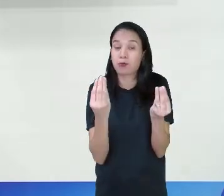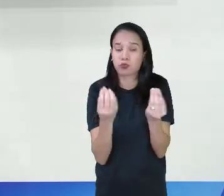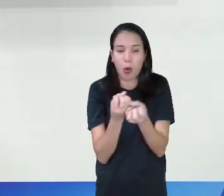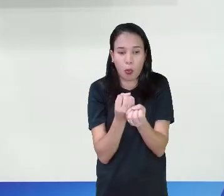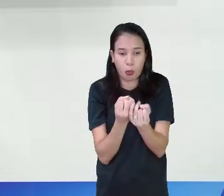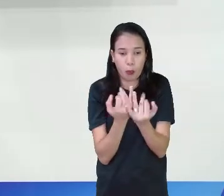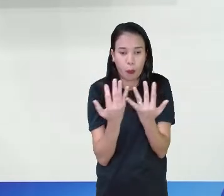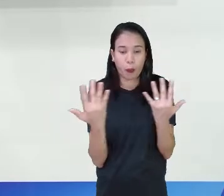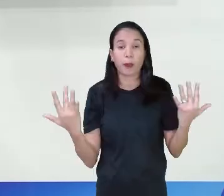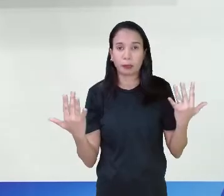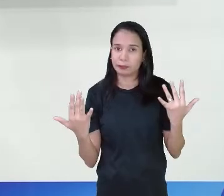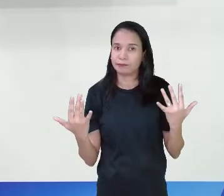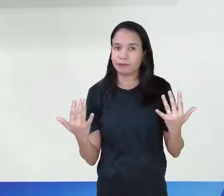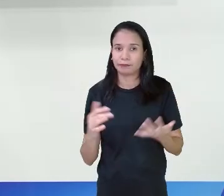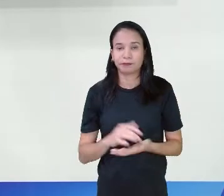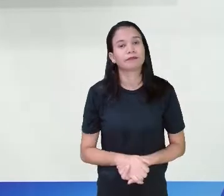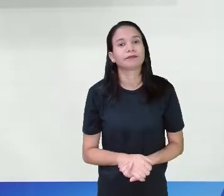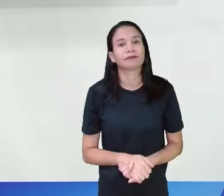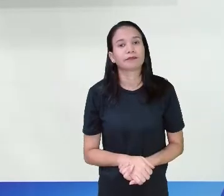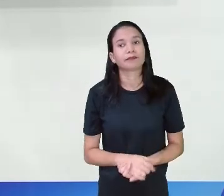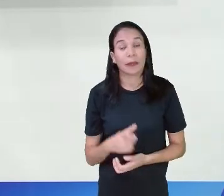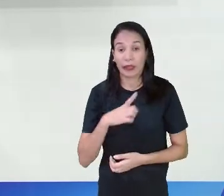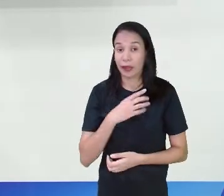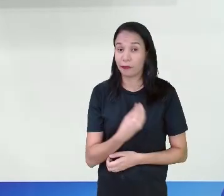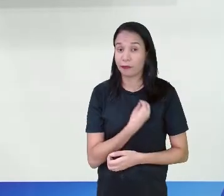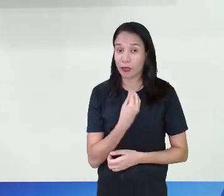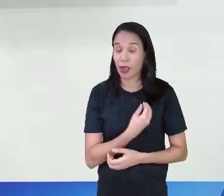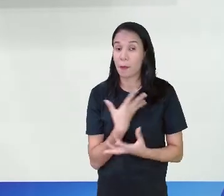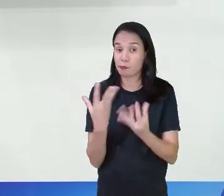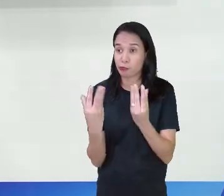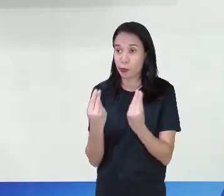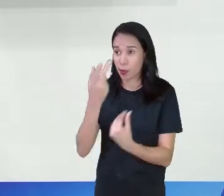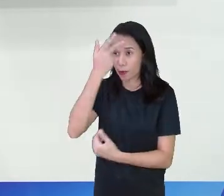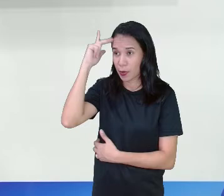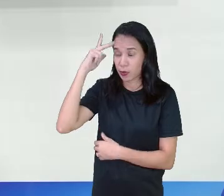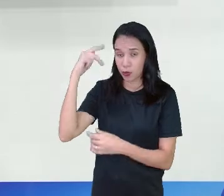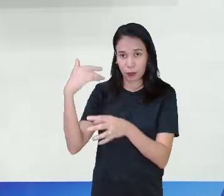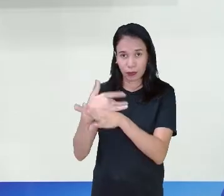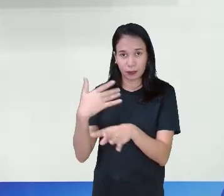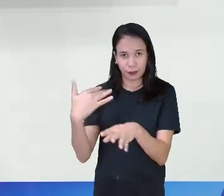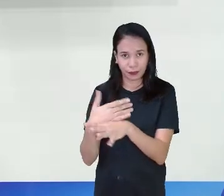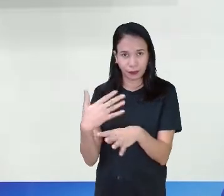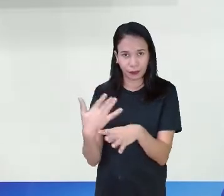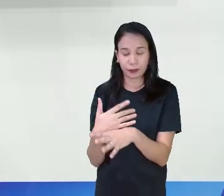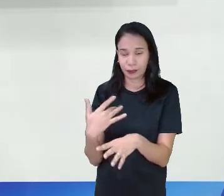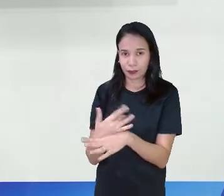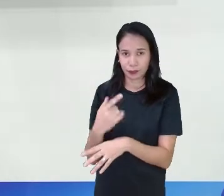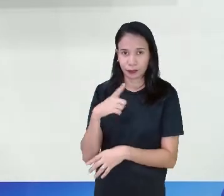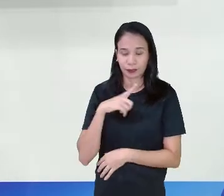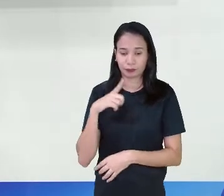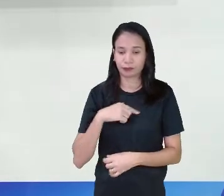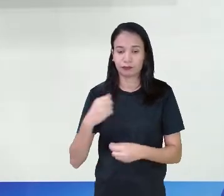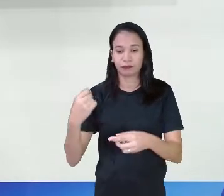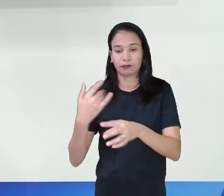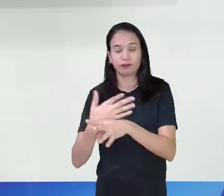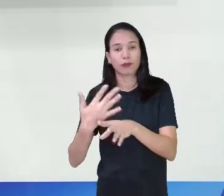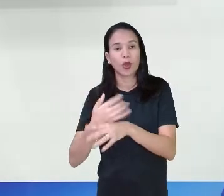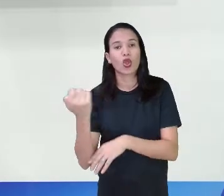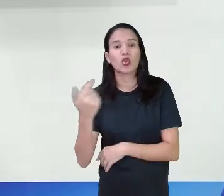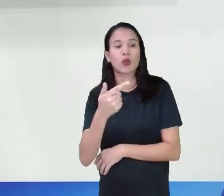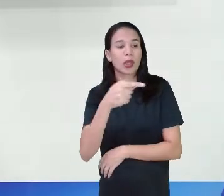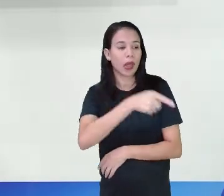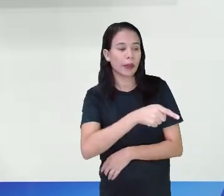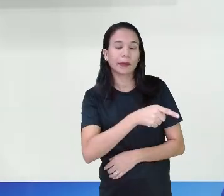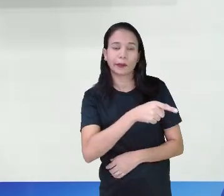densidade demográfica elevada. Moram mais pessoas na cidade, nas cidades, né, nos centros urbanos, do